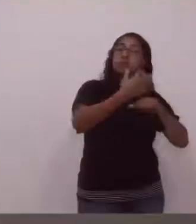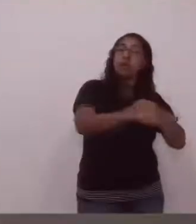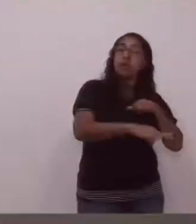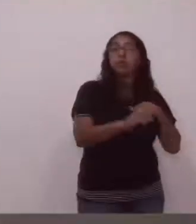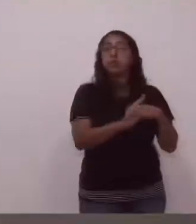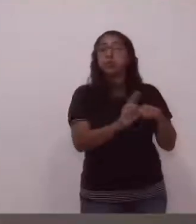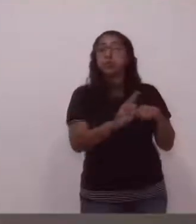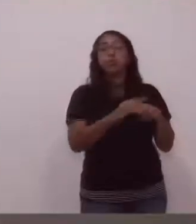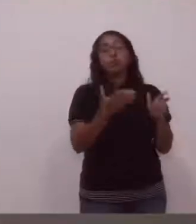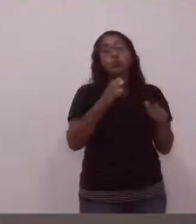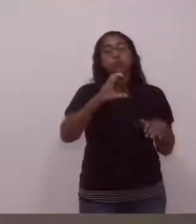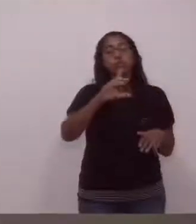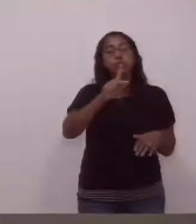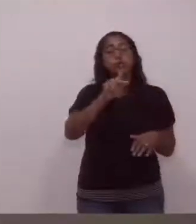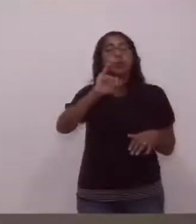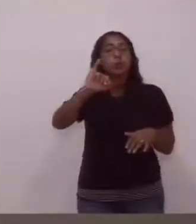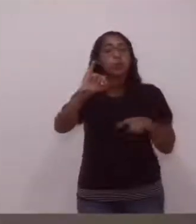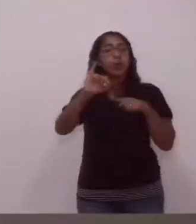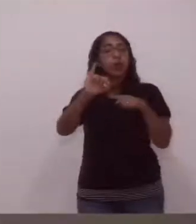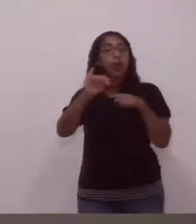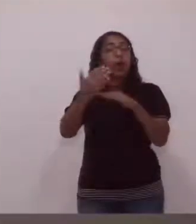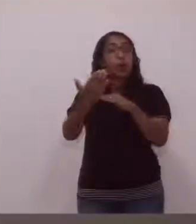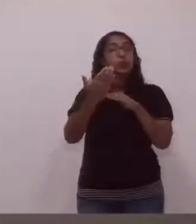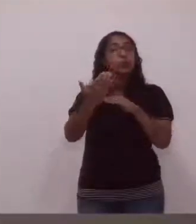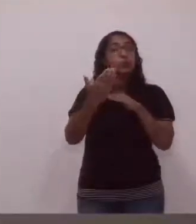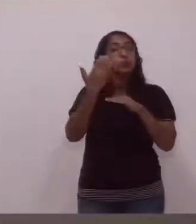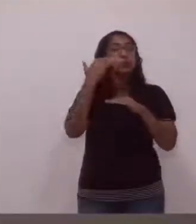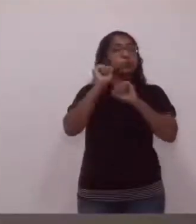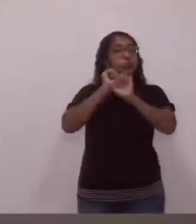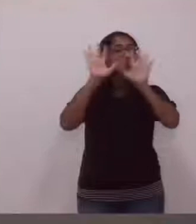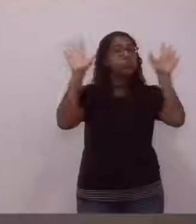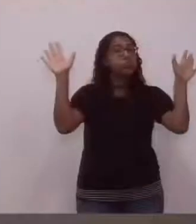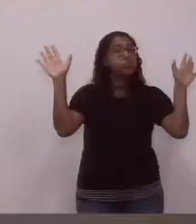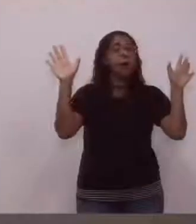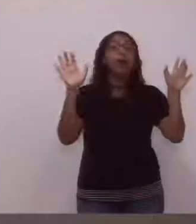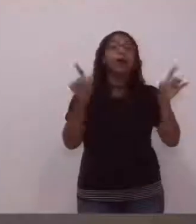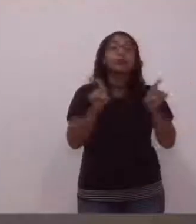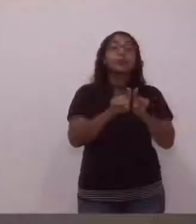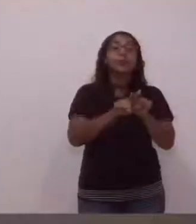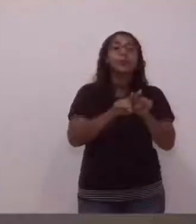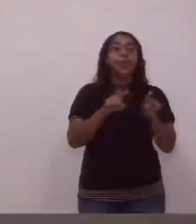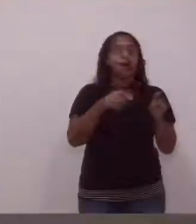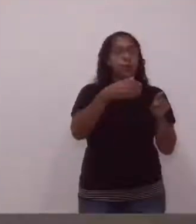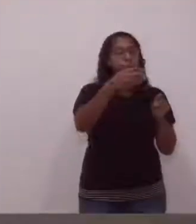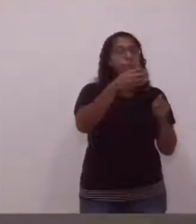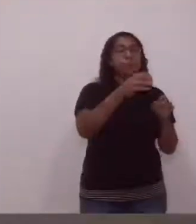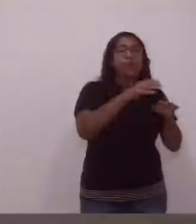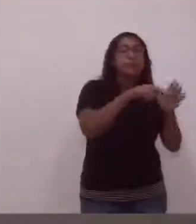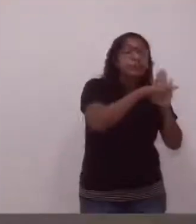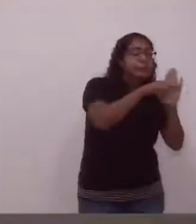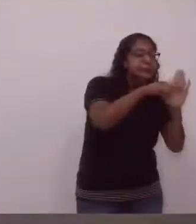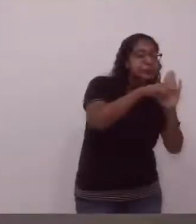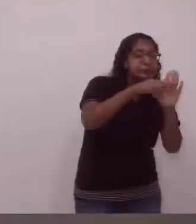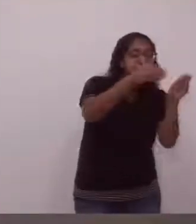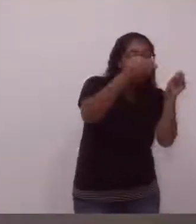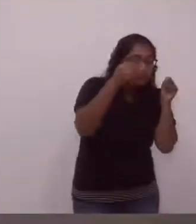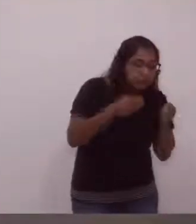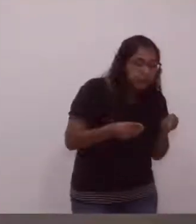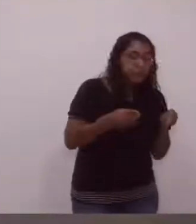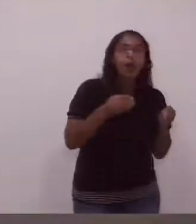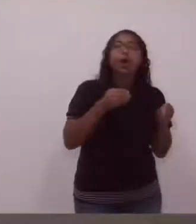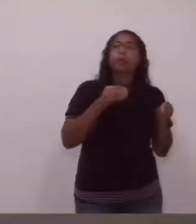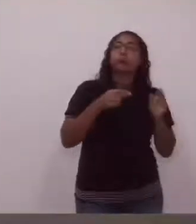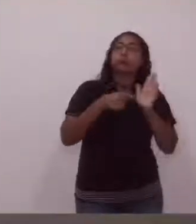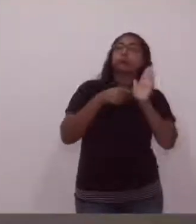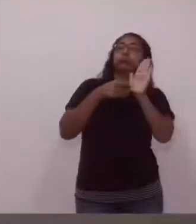esse clareamento. É a oportunidade de se defender das partes e colocar as